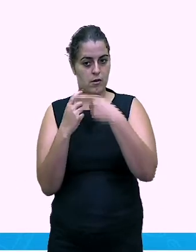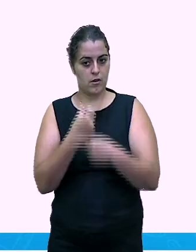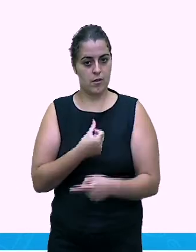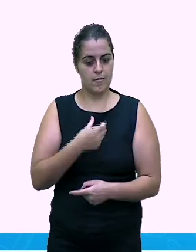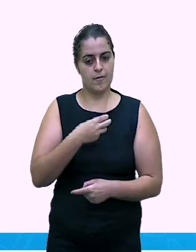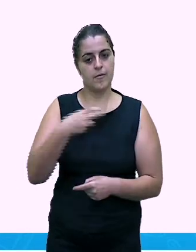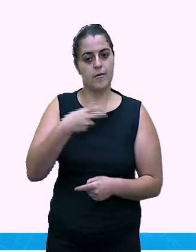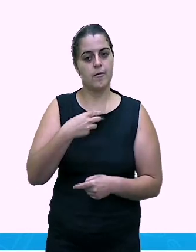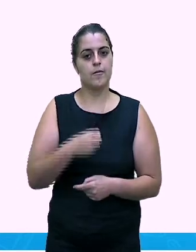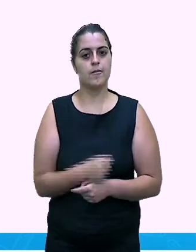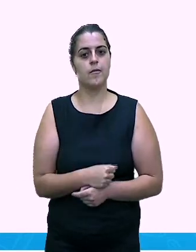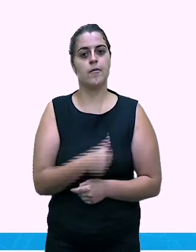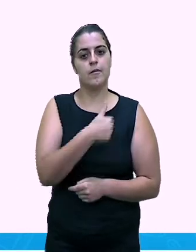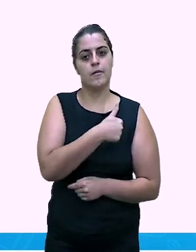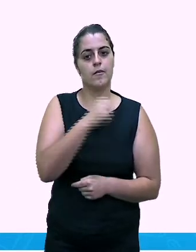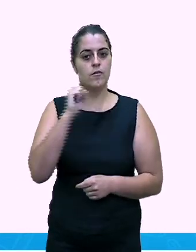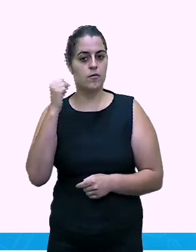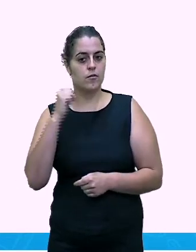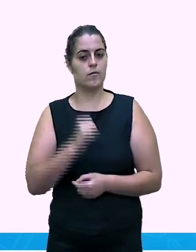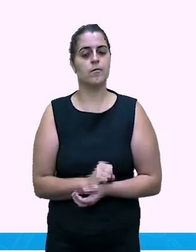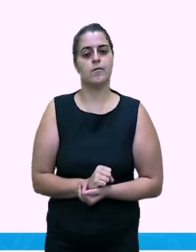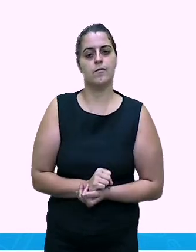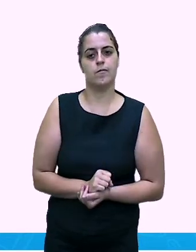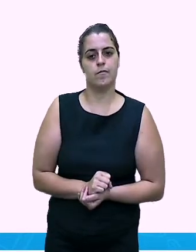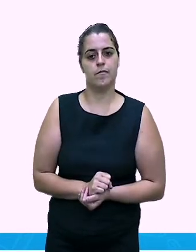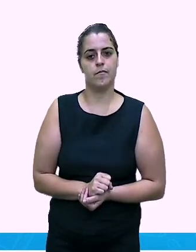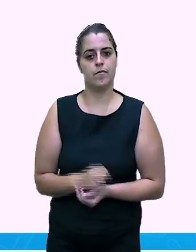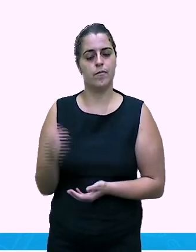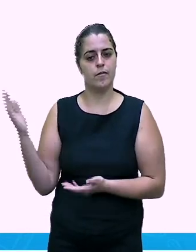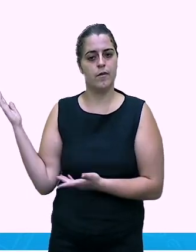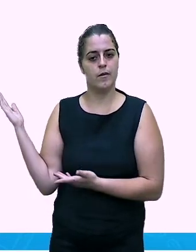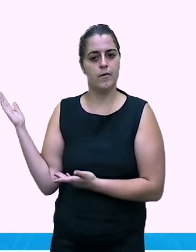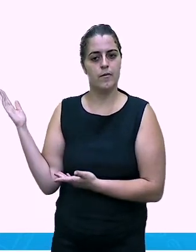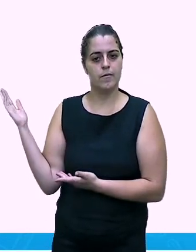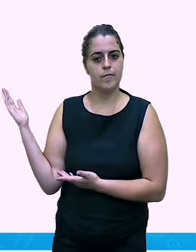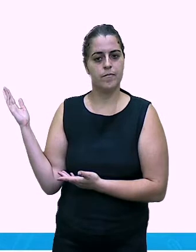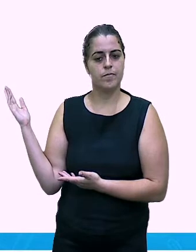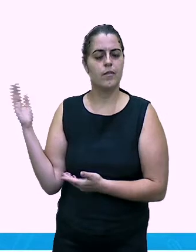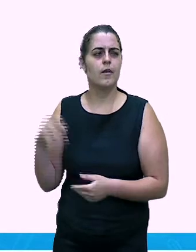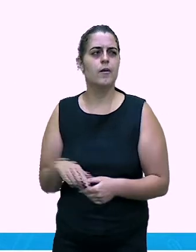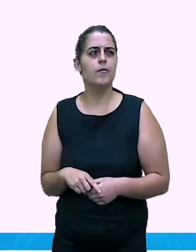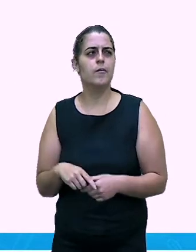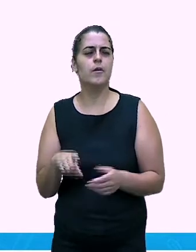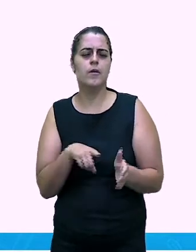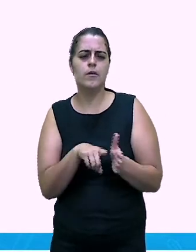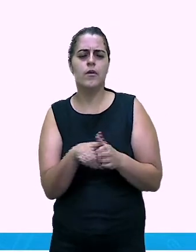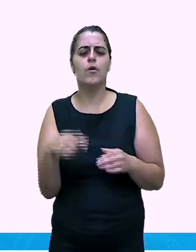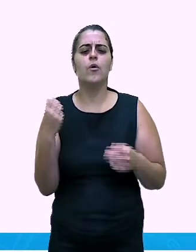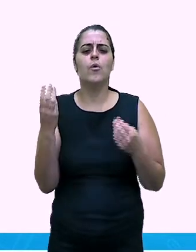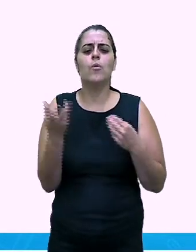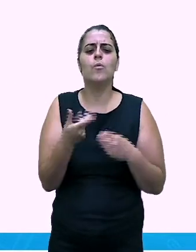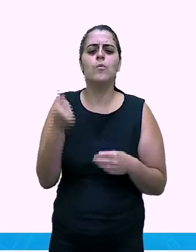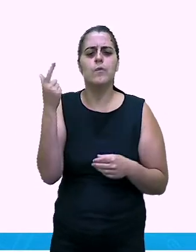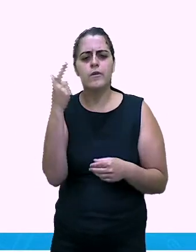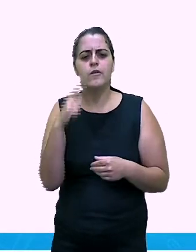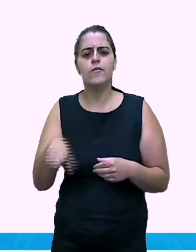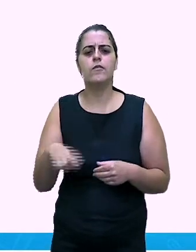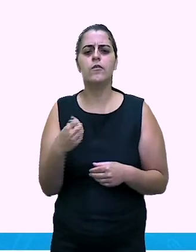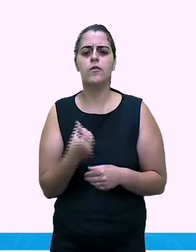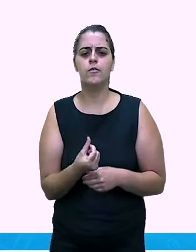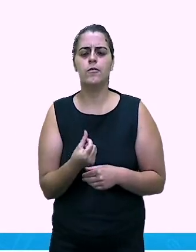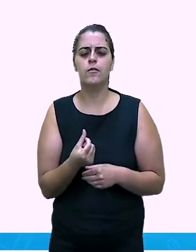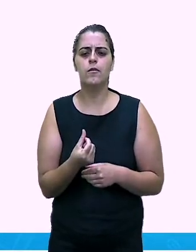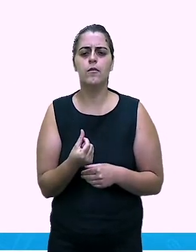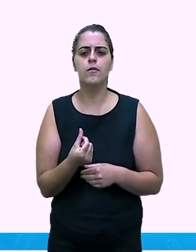nós temos aqui, então, 18. Então, a proposta é saber quantas vezes o número